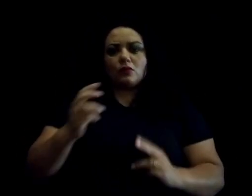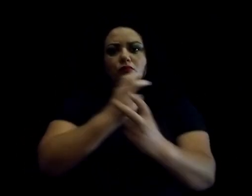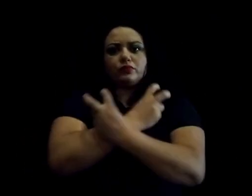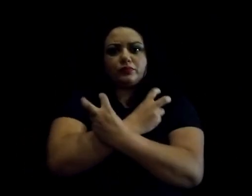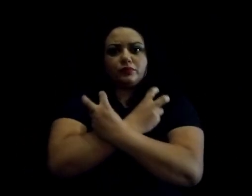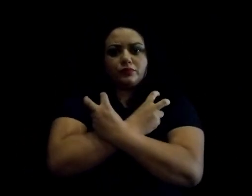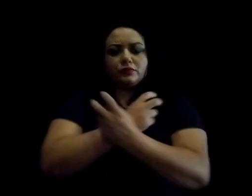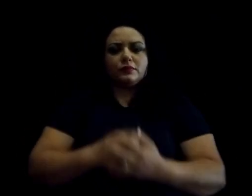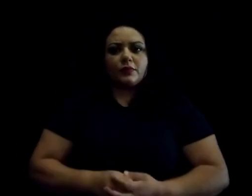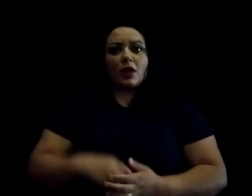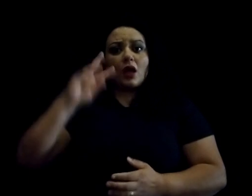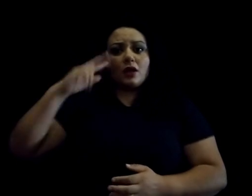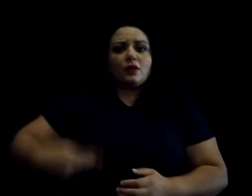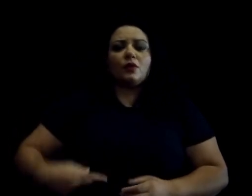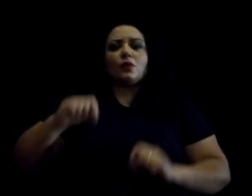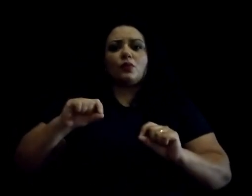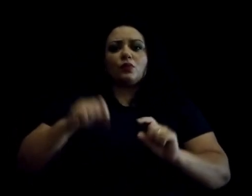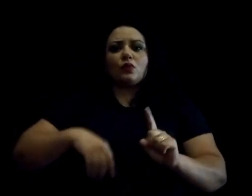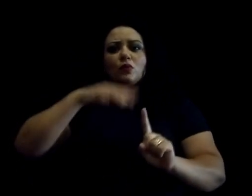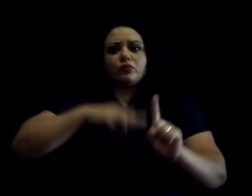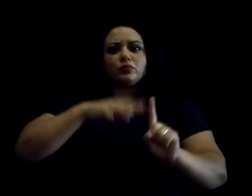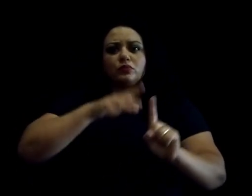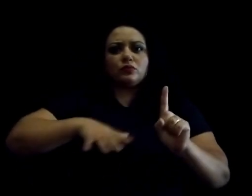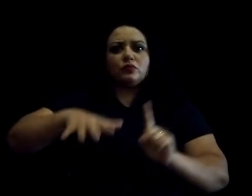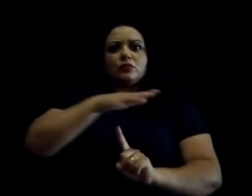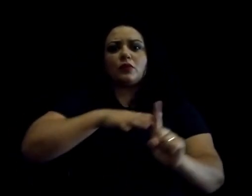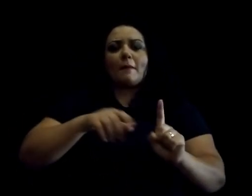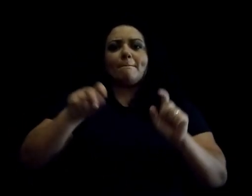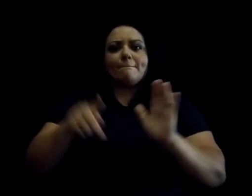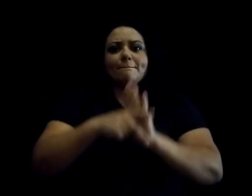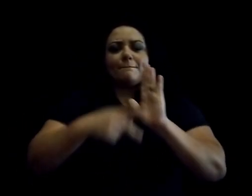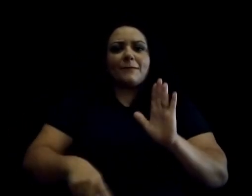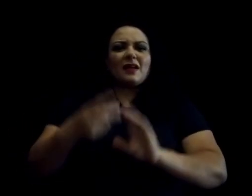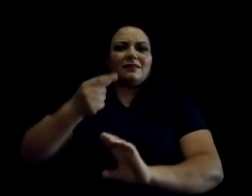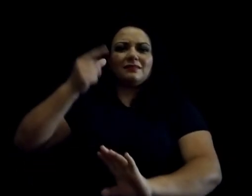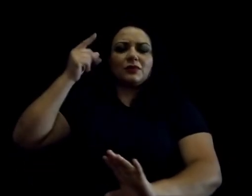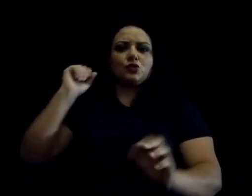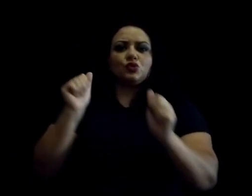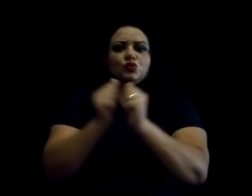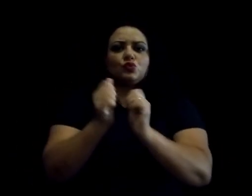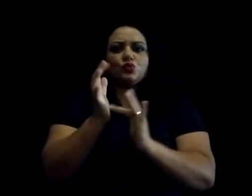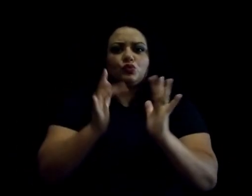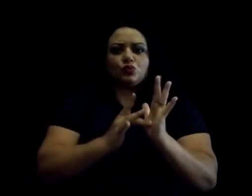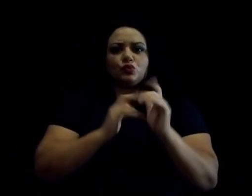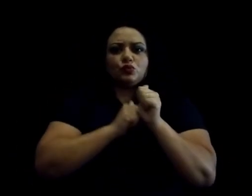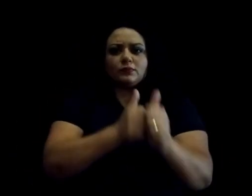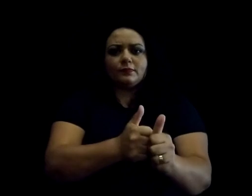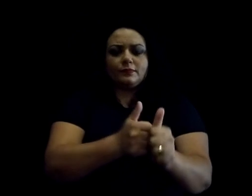Egípcio, e é reconhecida como a imagem mais antiga de Jesus com seus discípulos.